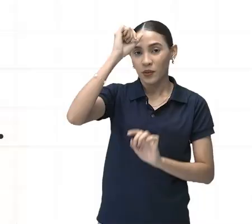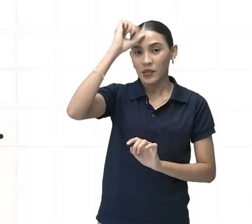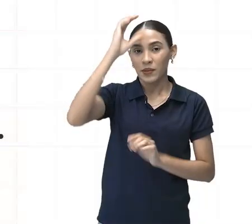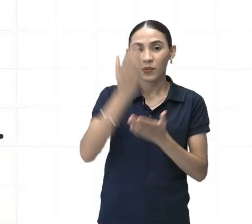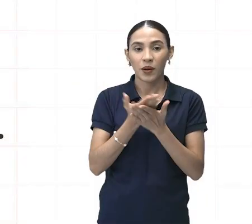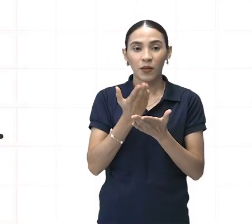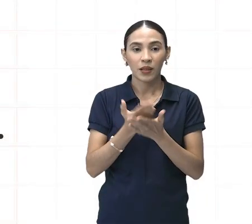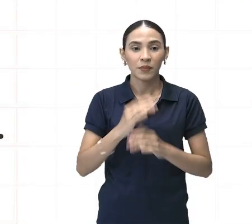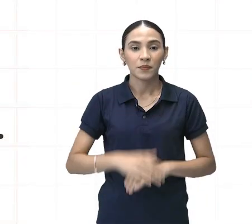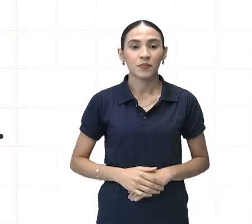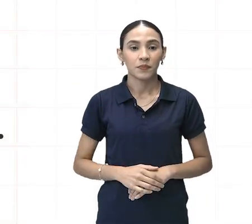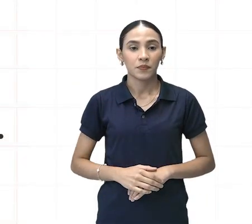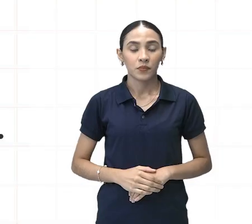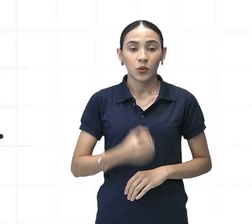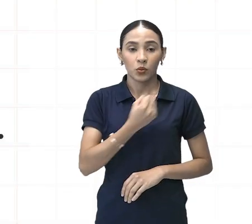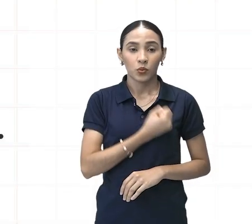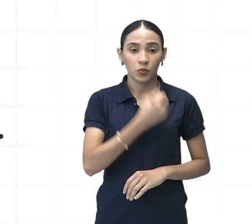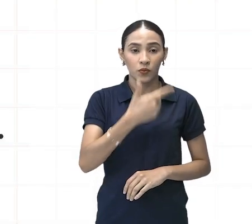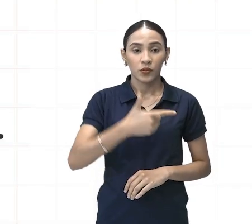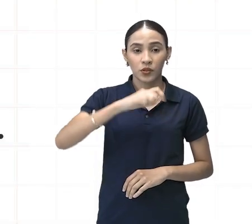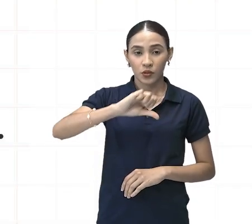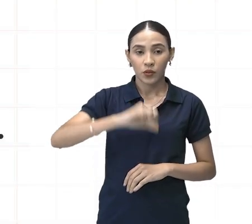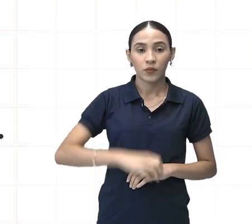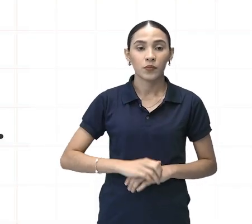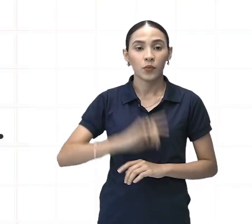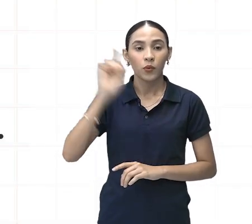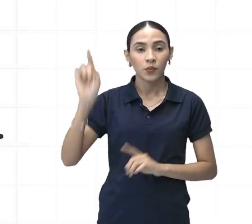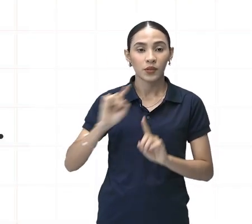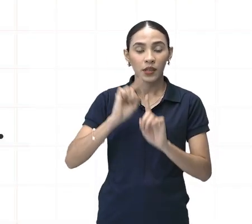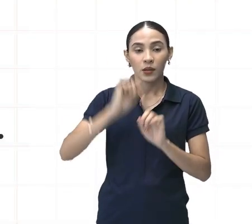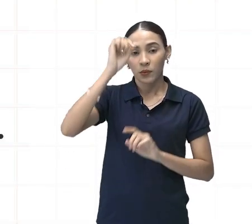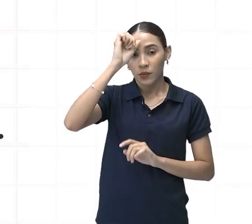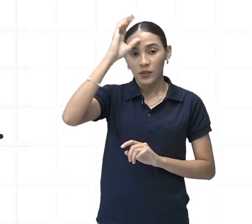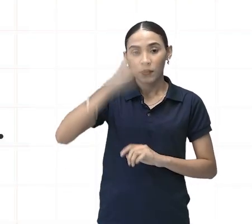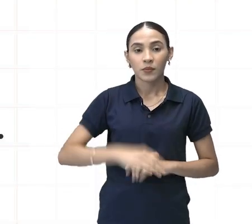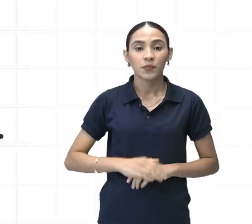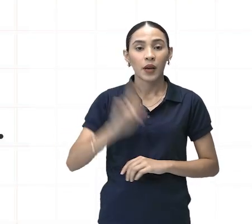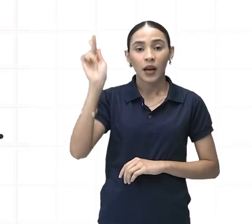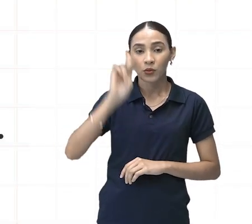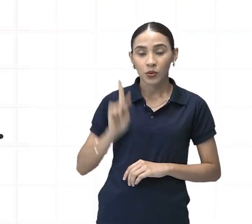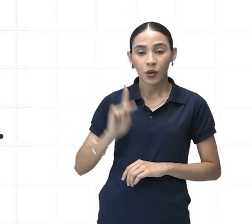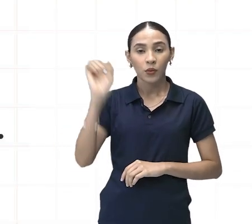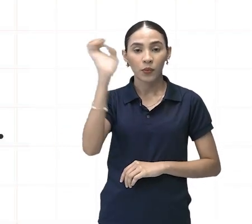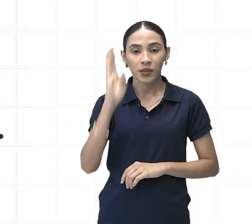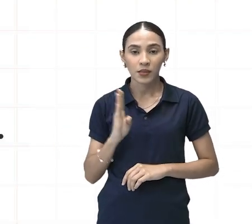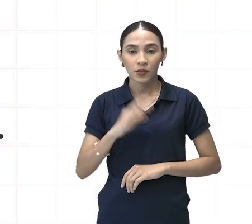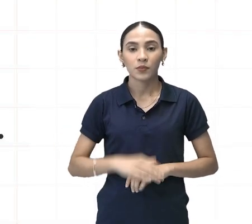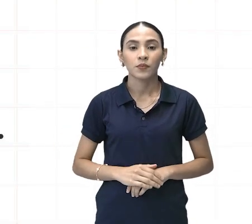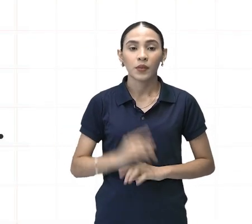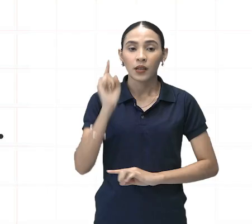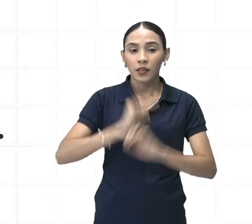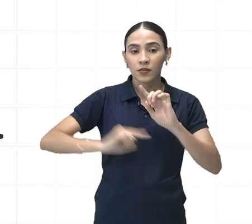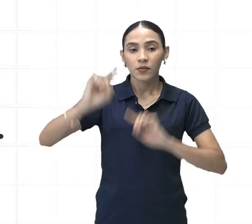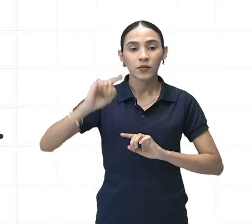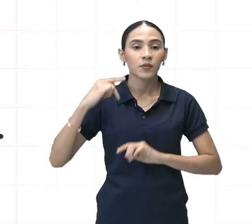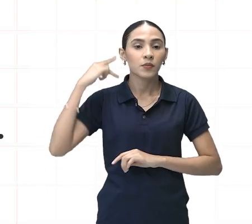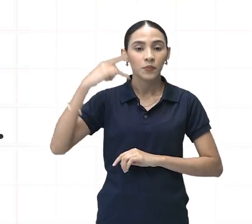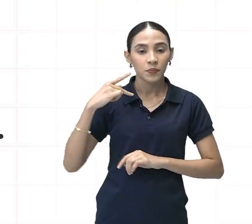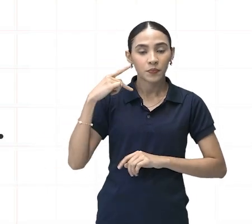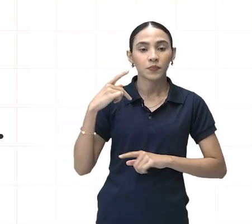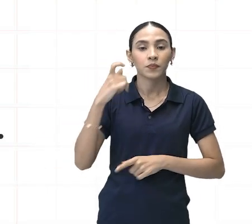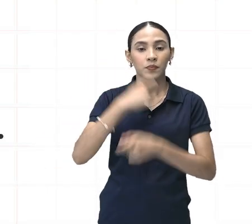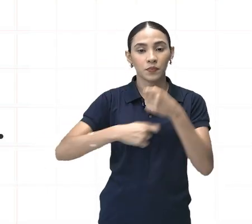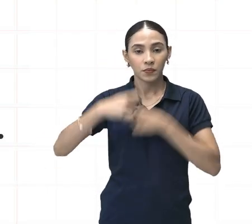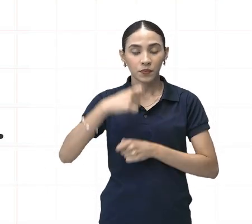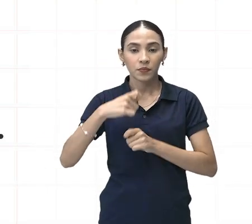desta aula. Aula de número 29, objeto de conhecimento, a história recente do Brasil, transformações